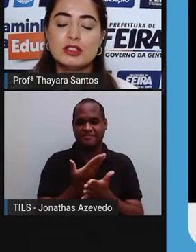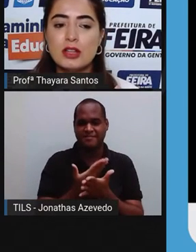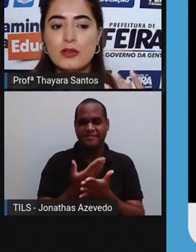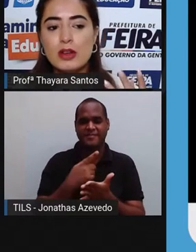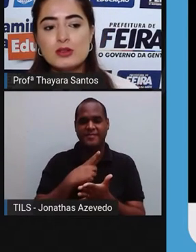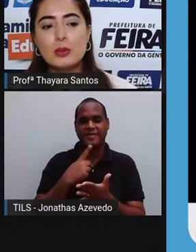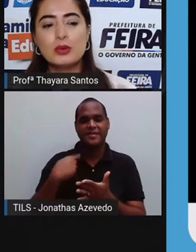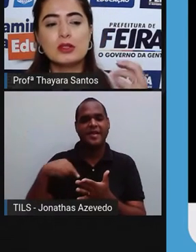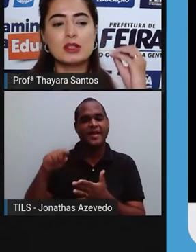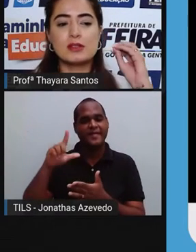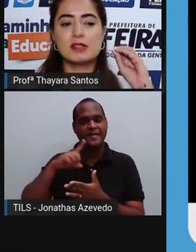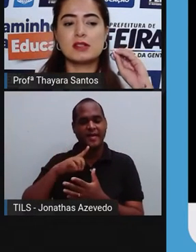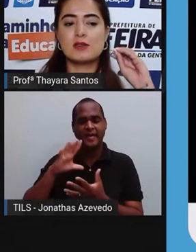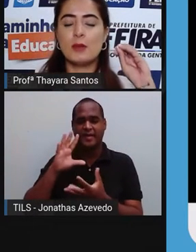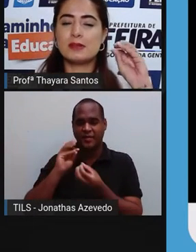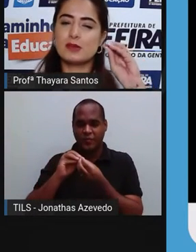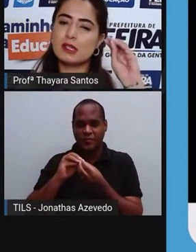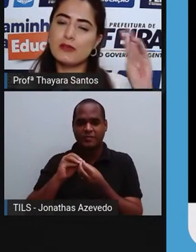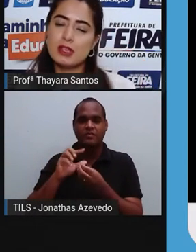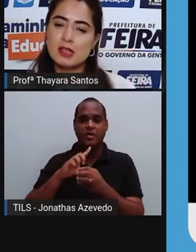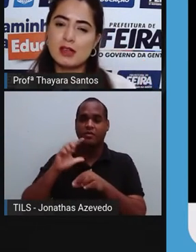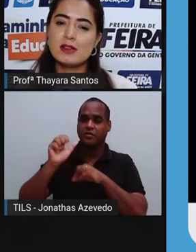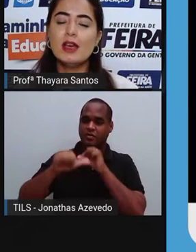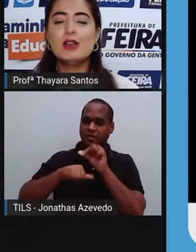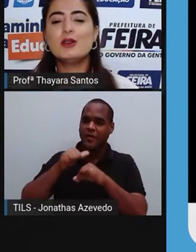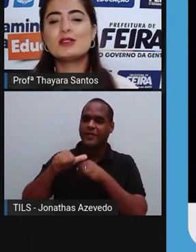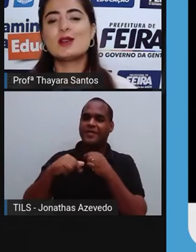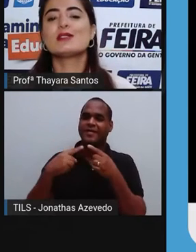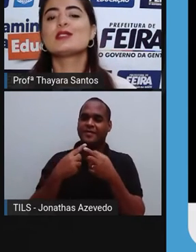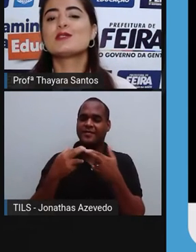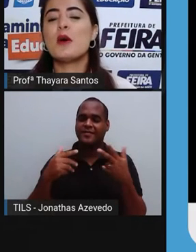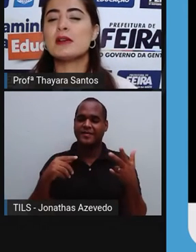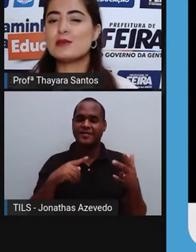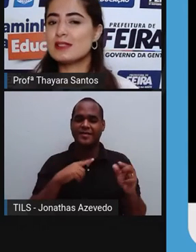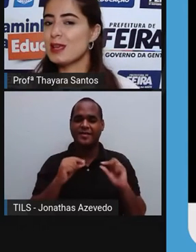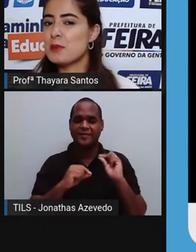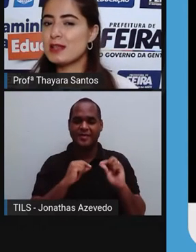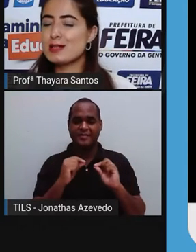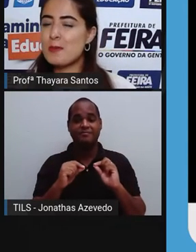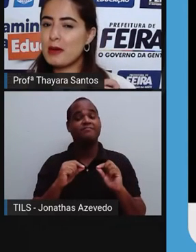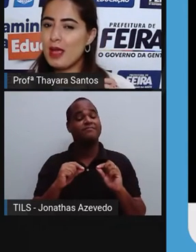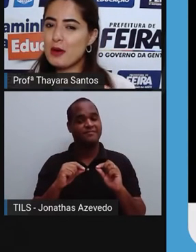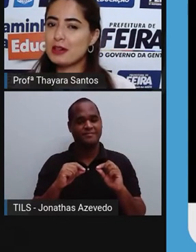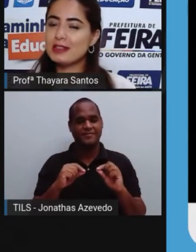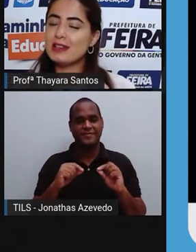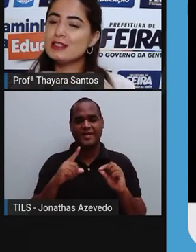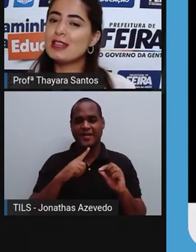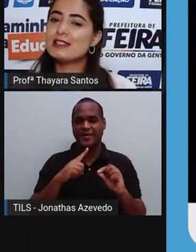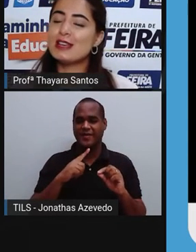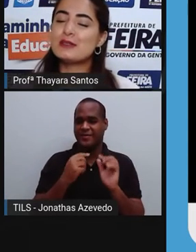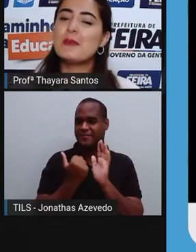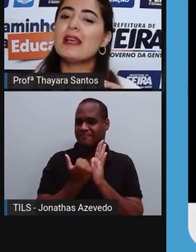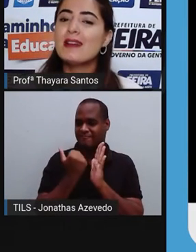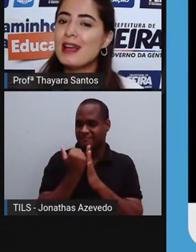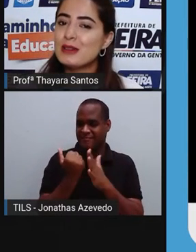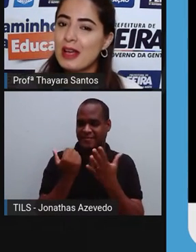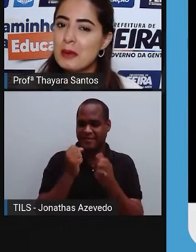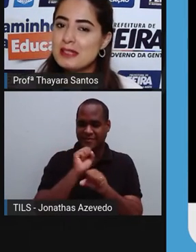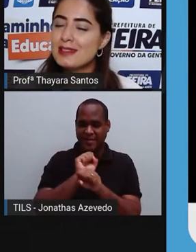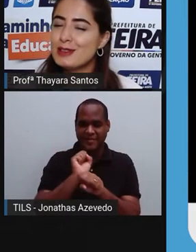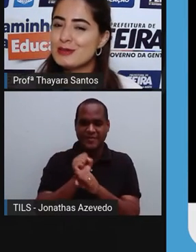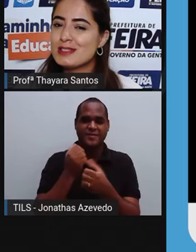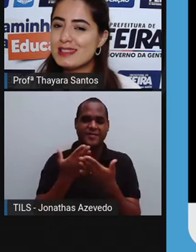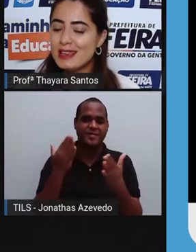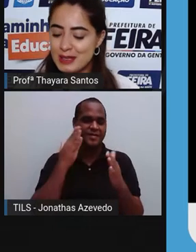né? Então, a gente teve um resumo do que são essas transformações físicas e o que são essas transformações químicas. Espero que agora esteja isso bem claro